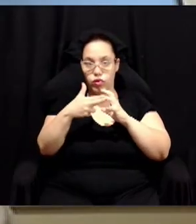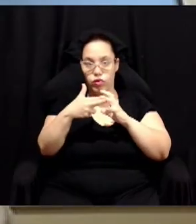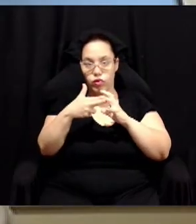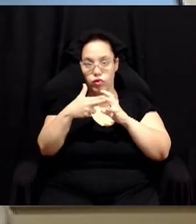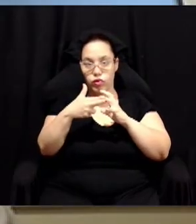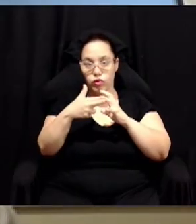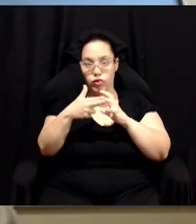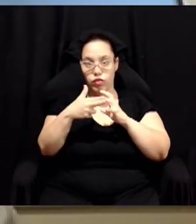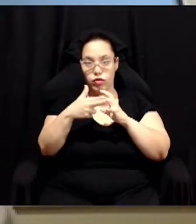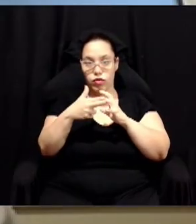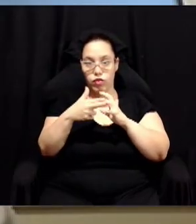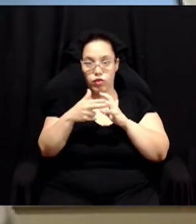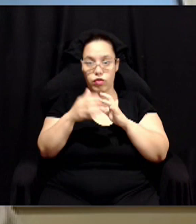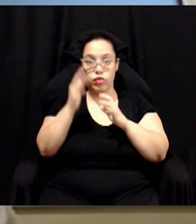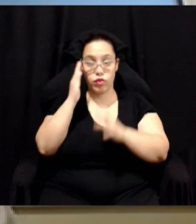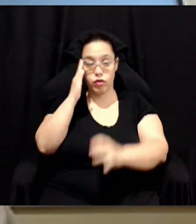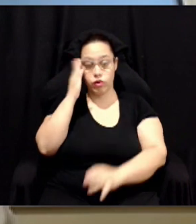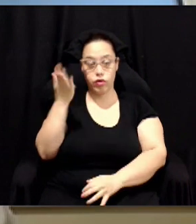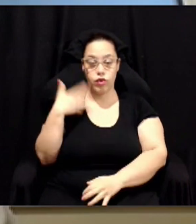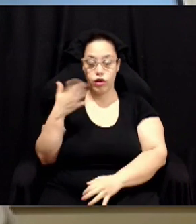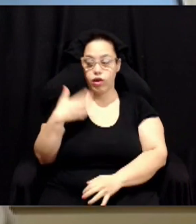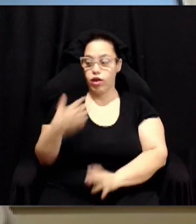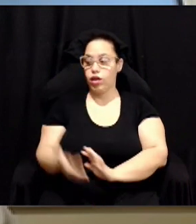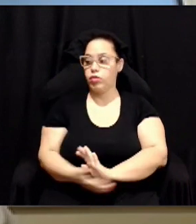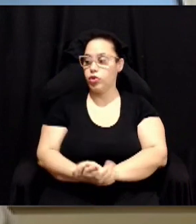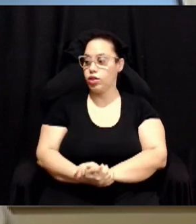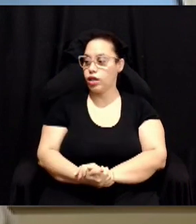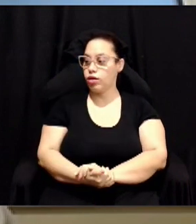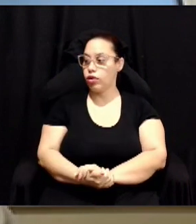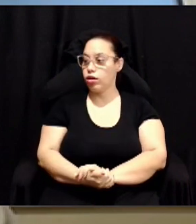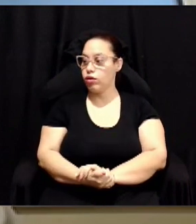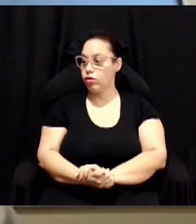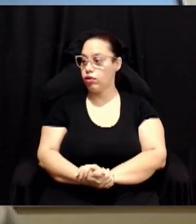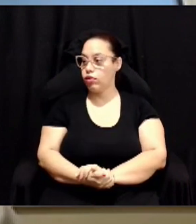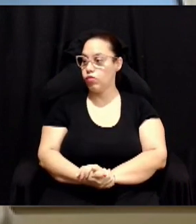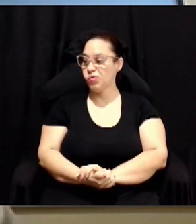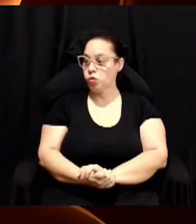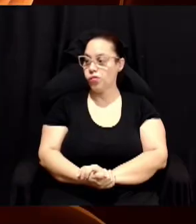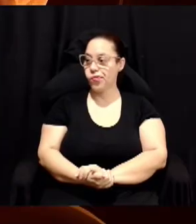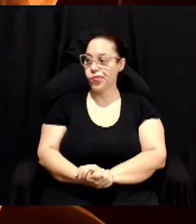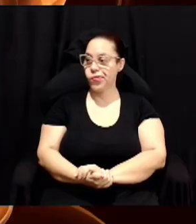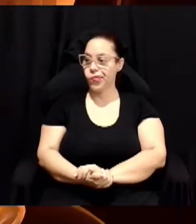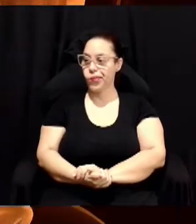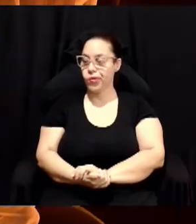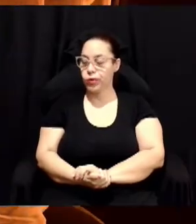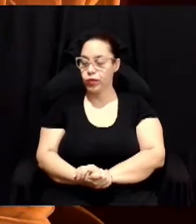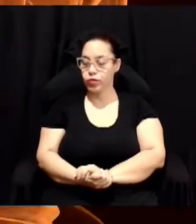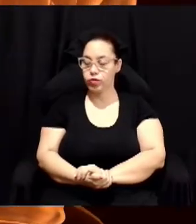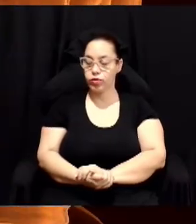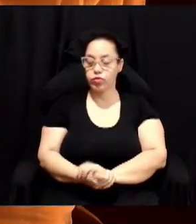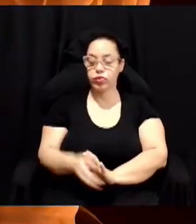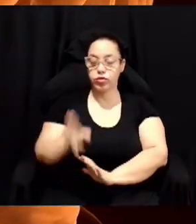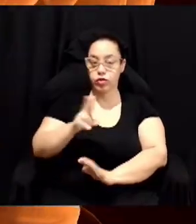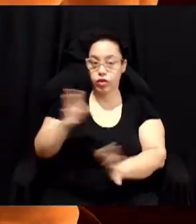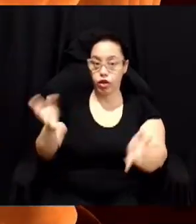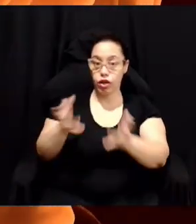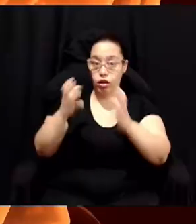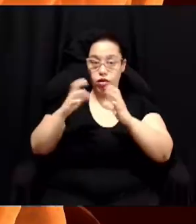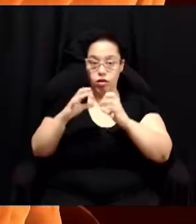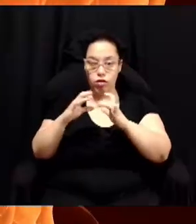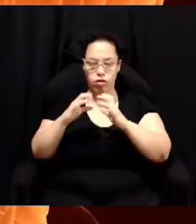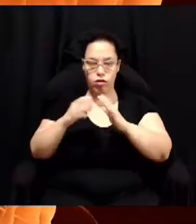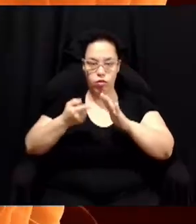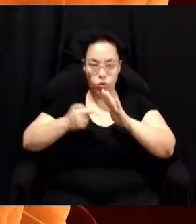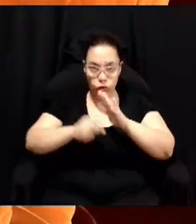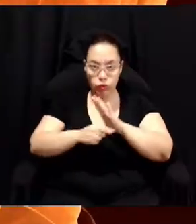daquele circuito, interrompendo um circuito anormal. Isso chama-se estimulação cerebral profunda.